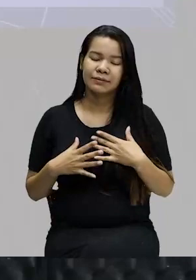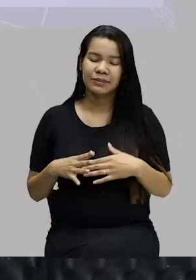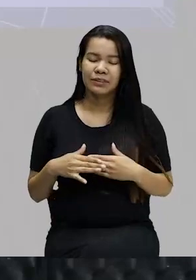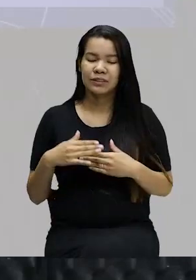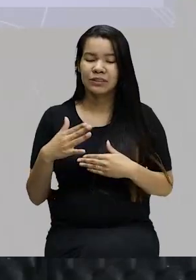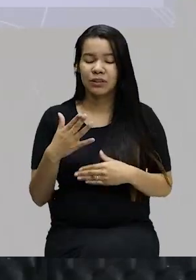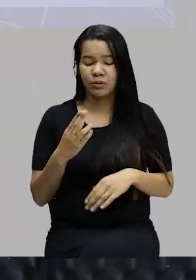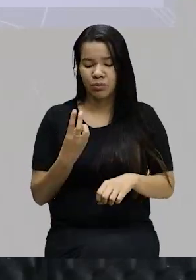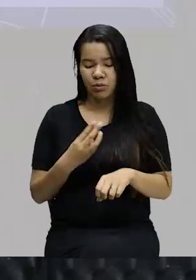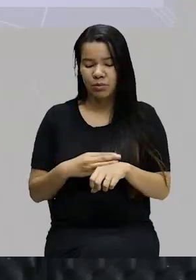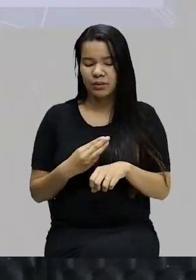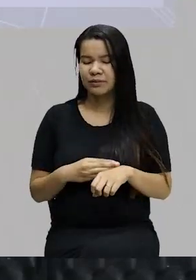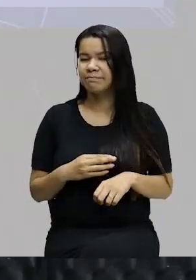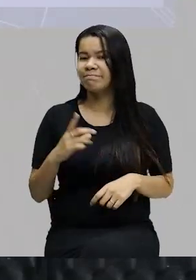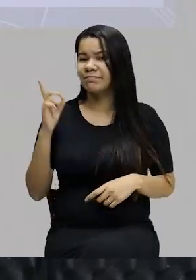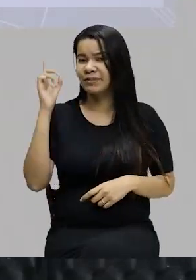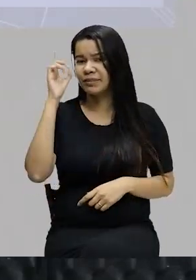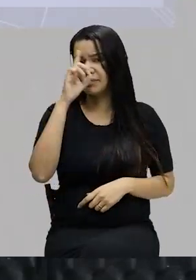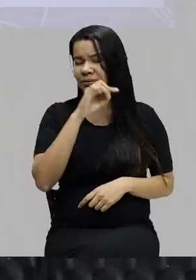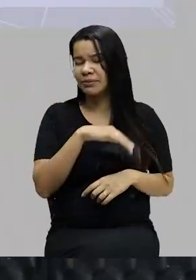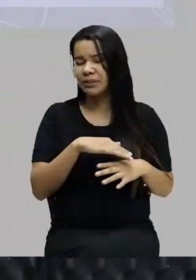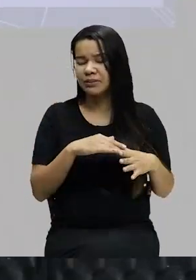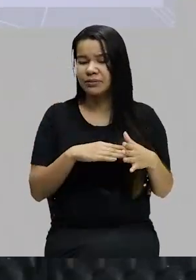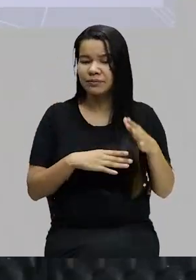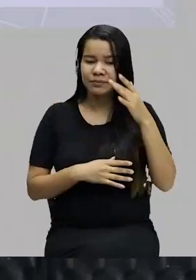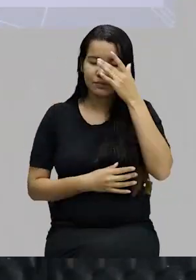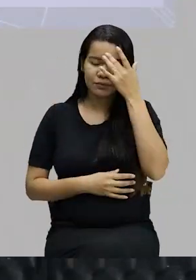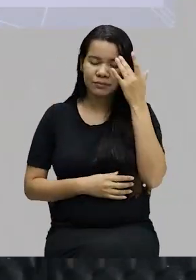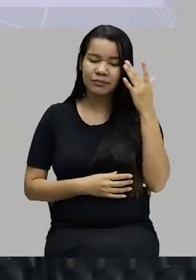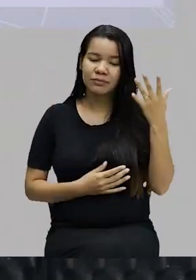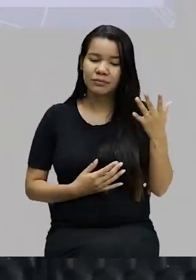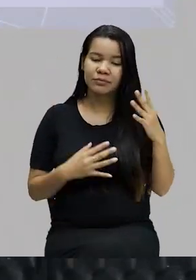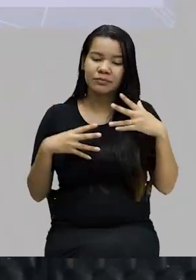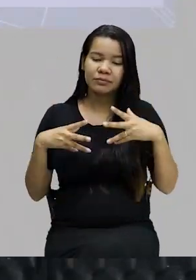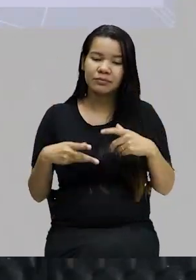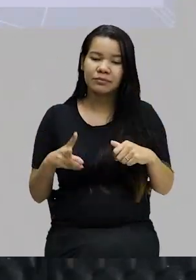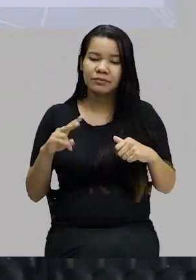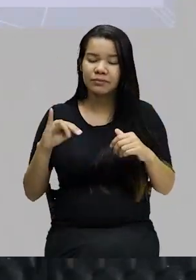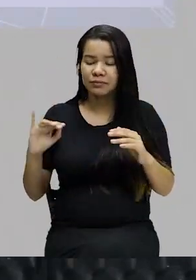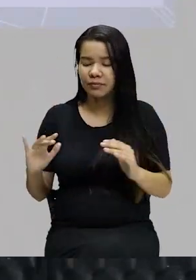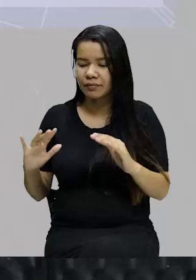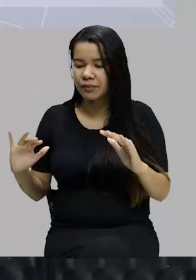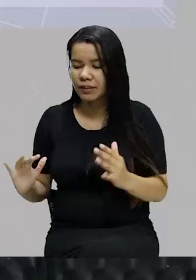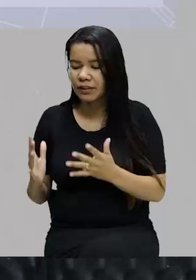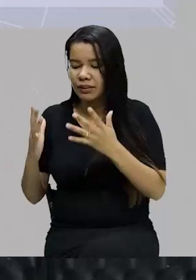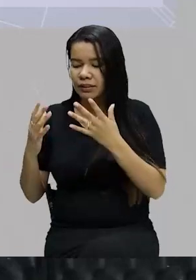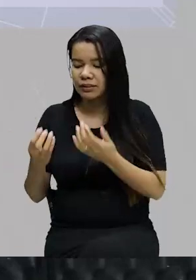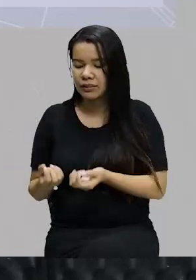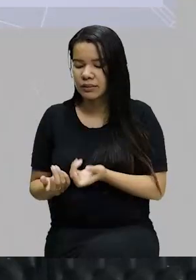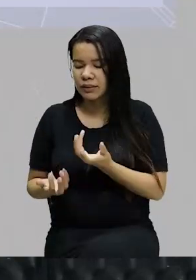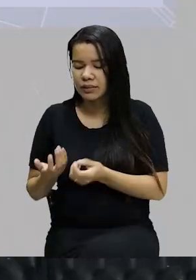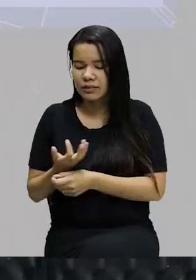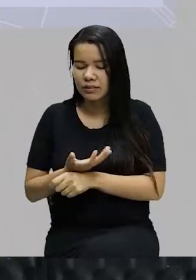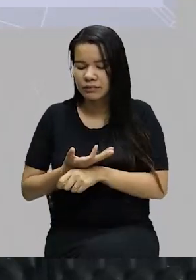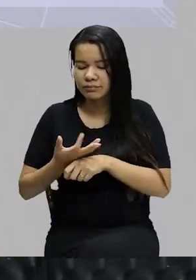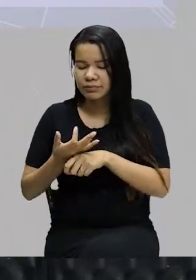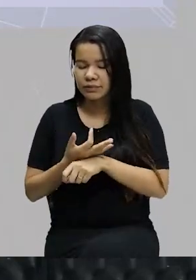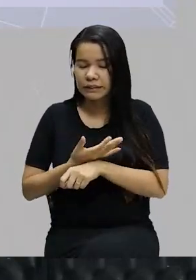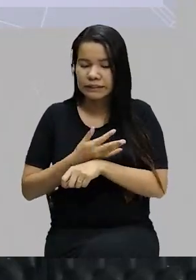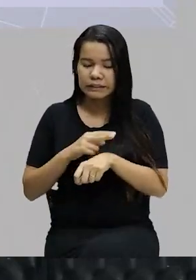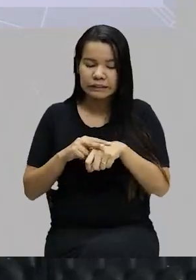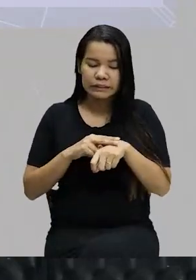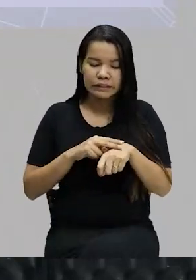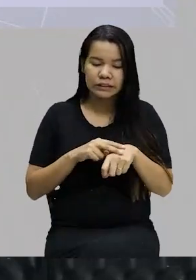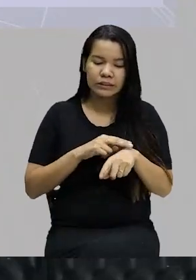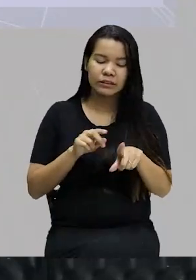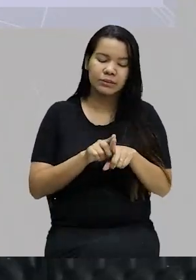difícil para todo o mundo, né? E aí ele traz, né? Tudo ele vai enaltecendo tudo, enaltecendo a grama, enaltecendo as